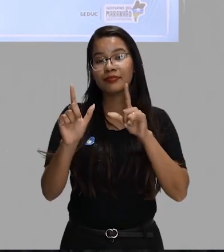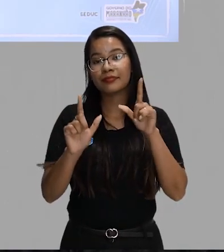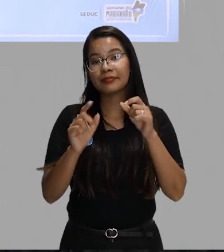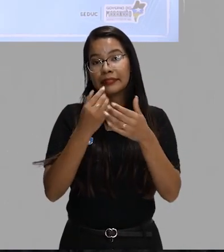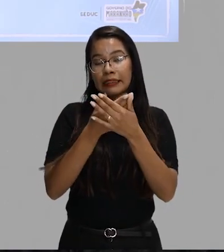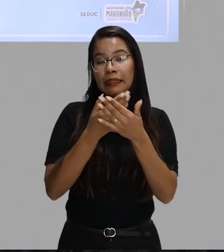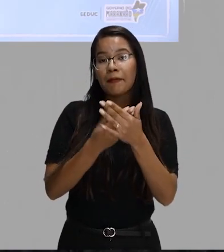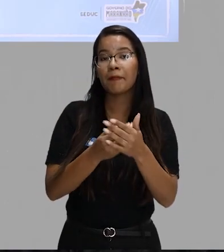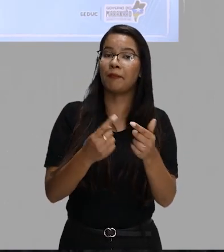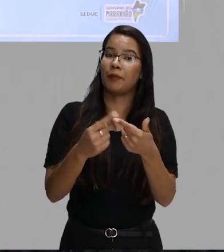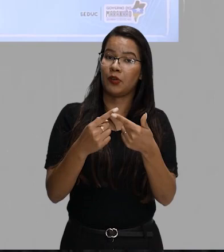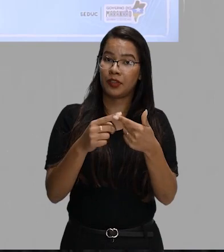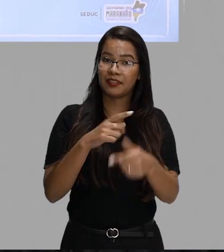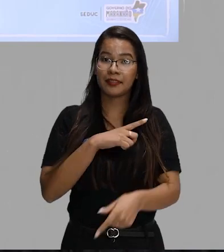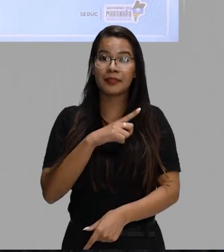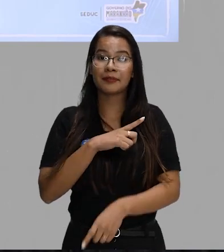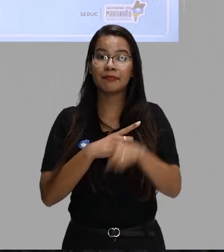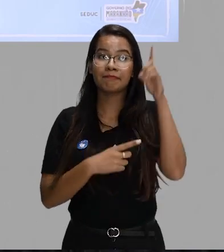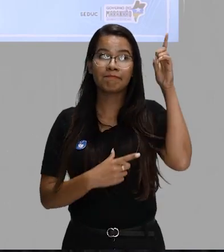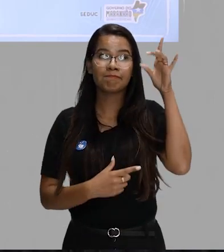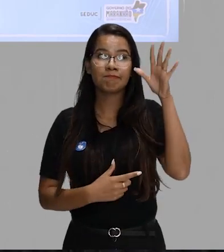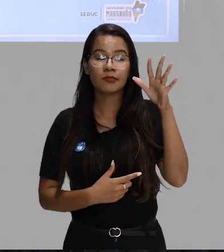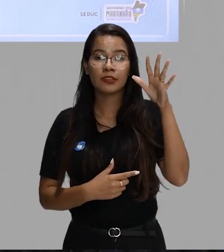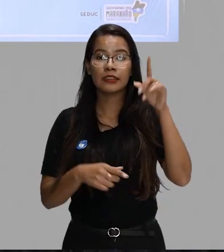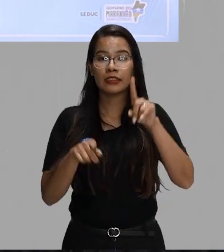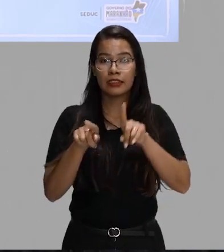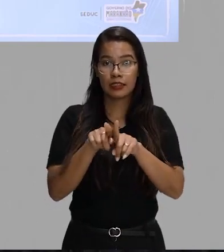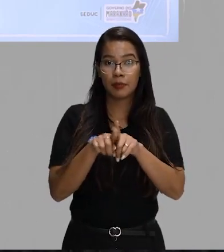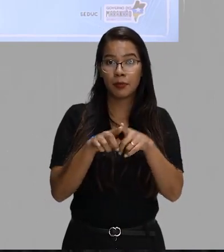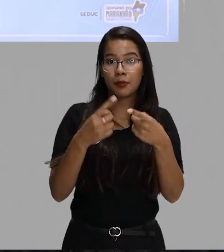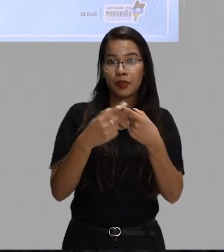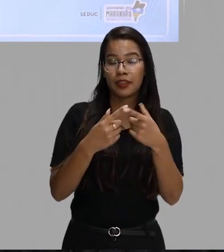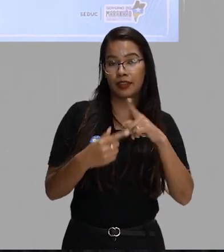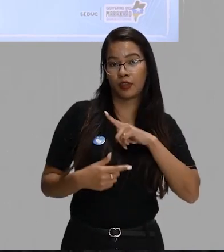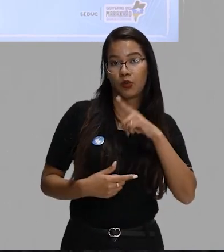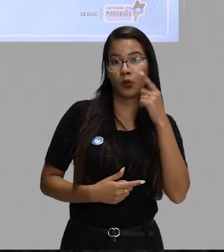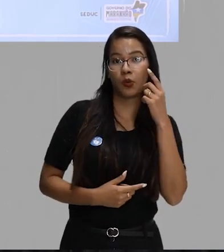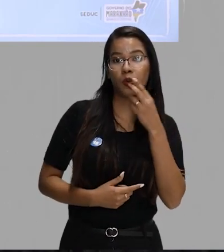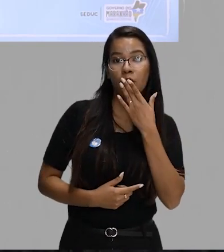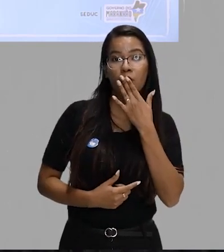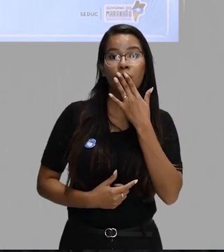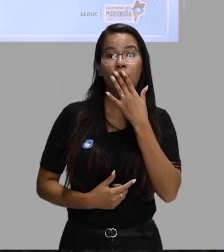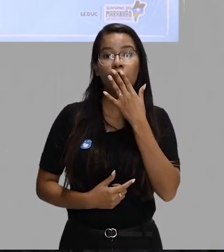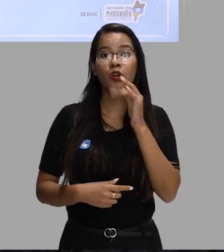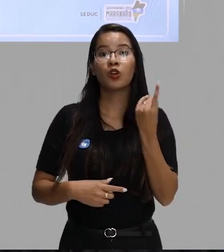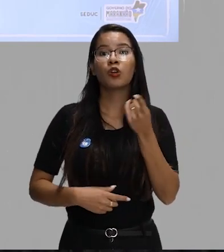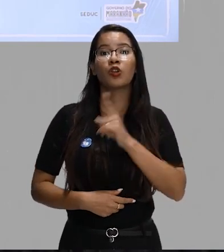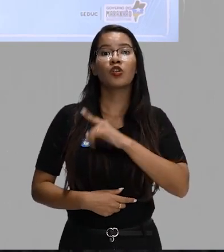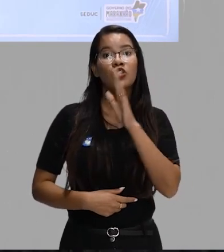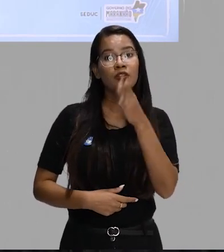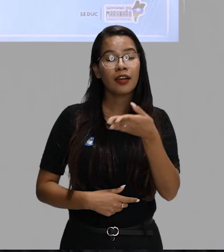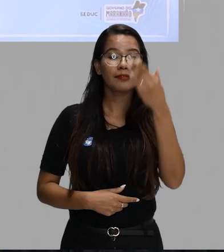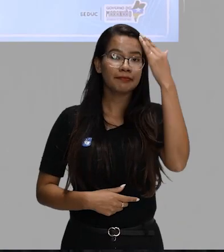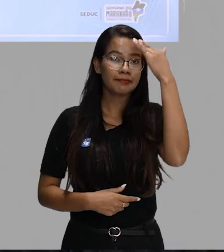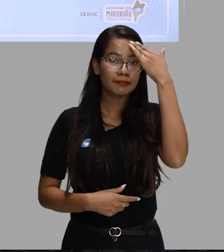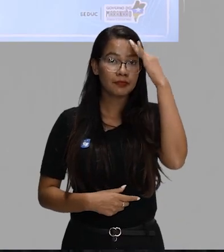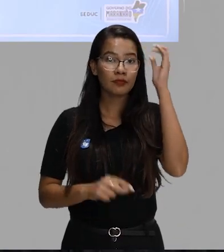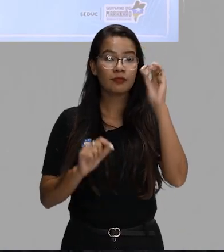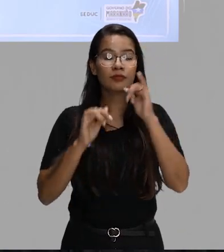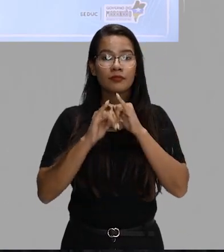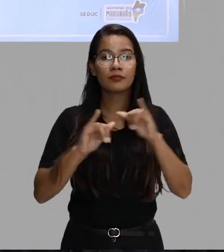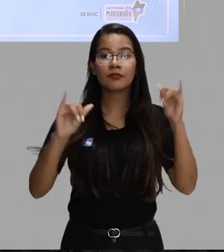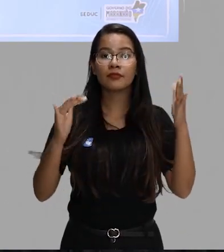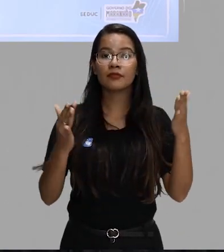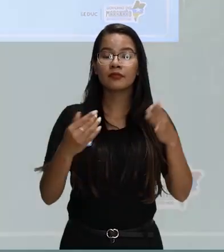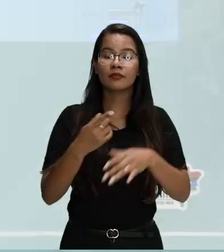luz. E também porque tem cor. Nós vamos já entender por que nós estamos falando sobre isso. Então nós temos